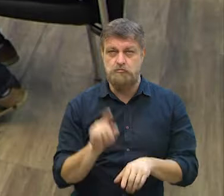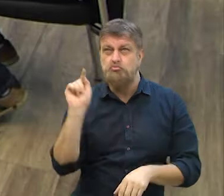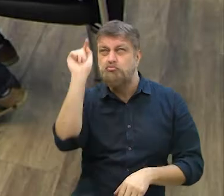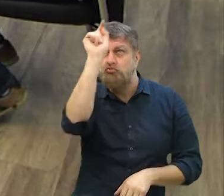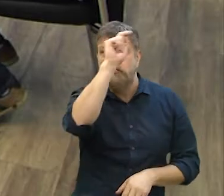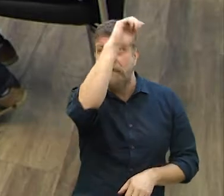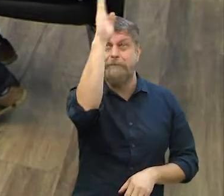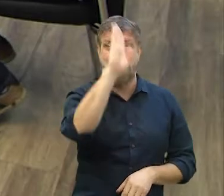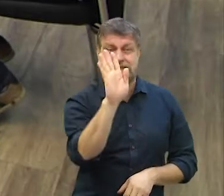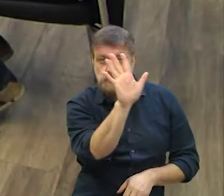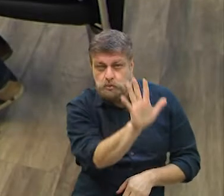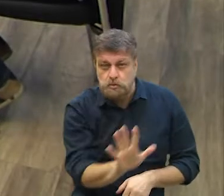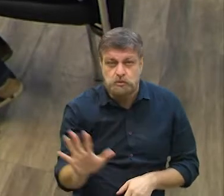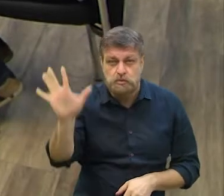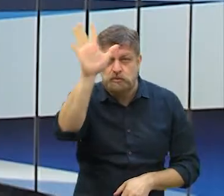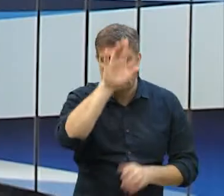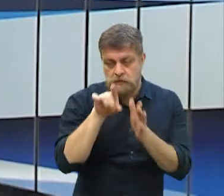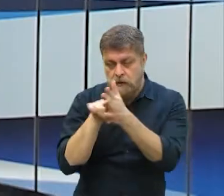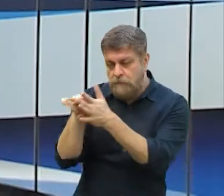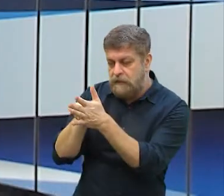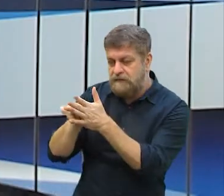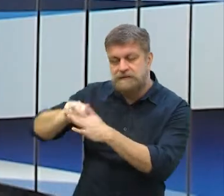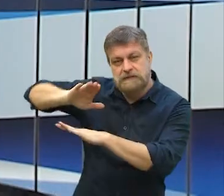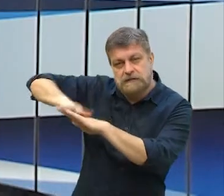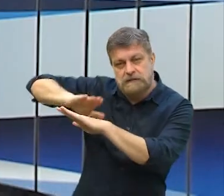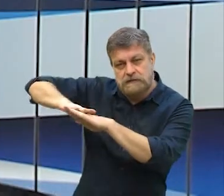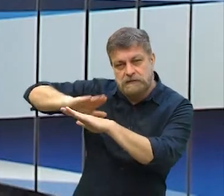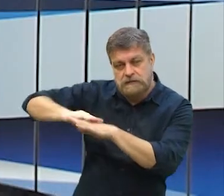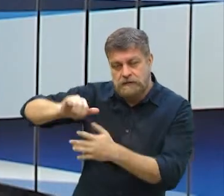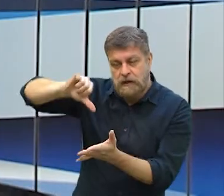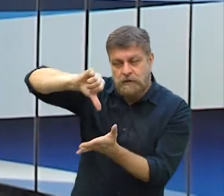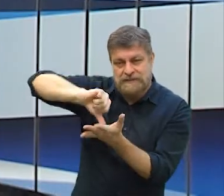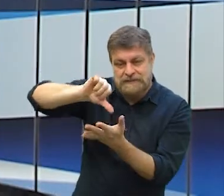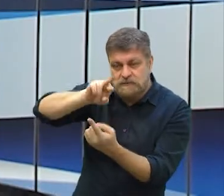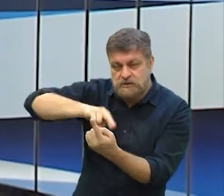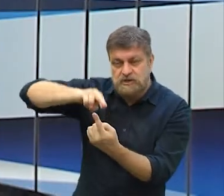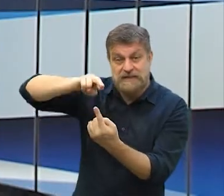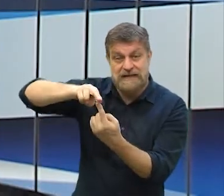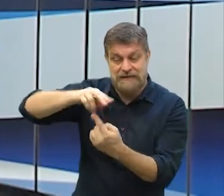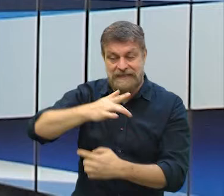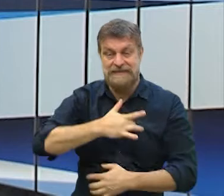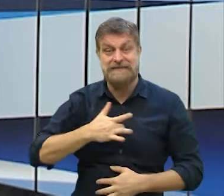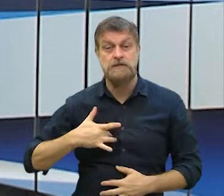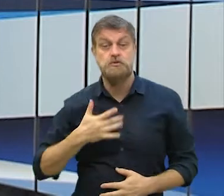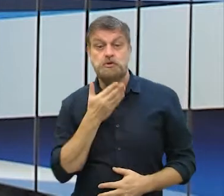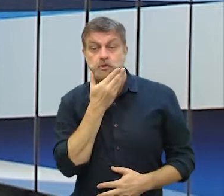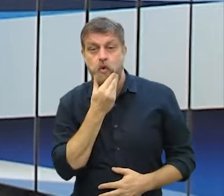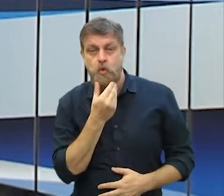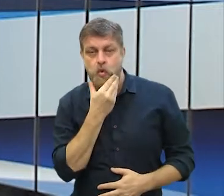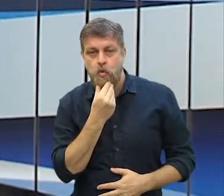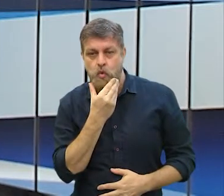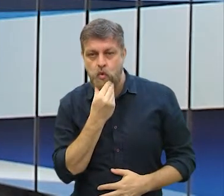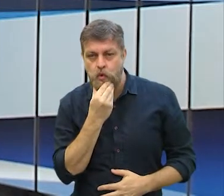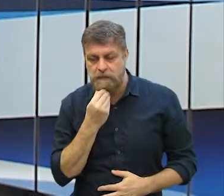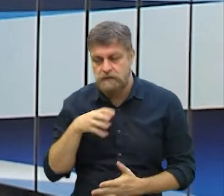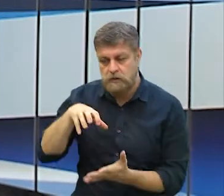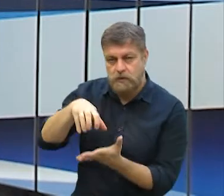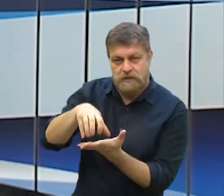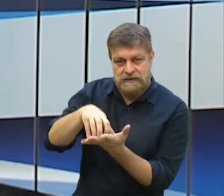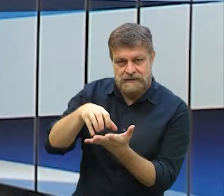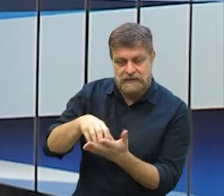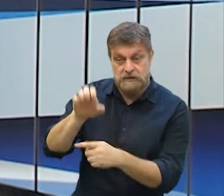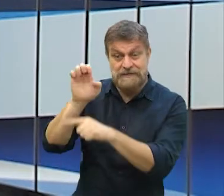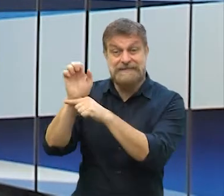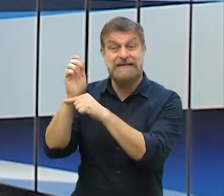mas claro que para todo o nosso país. Olha só, uma pesquisa realizada pelo Centro de Referência em Saúde do Homem, unidade